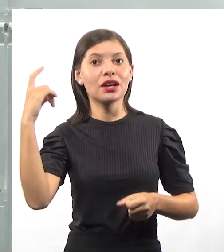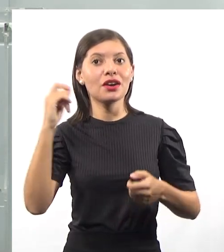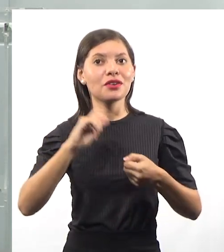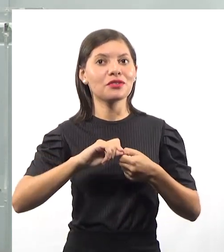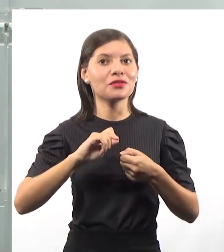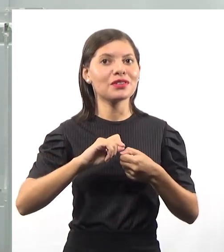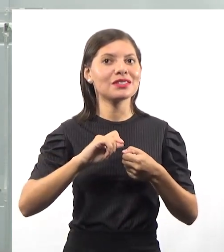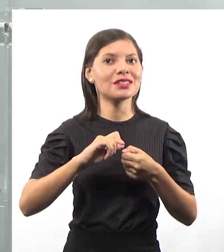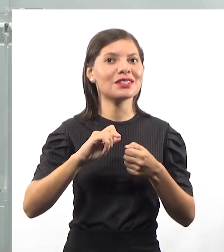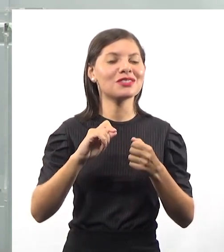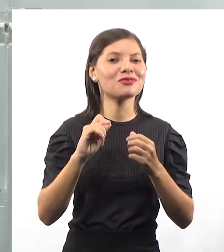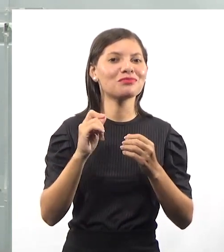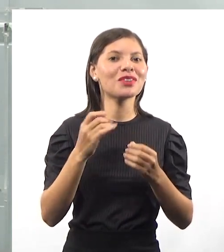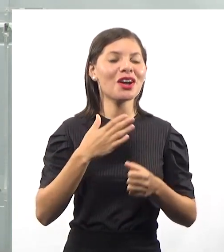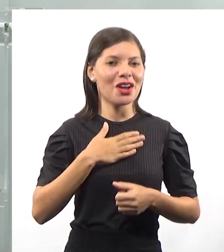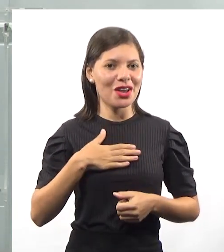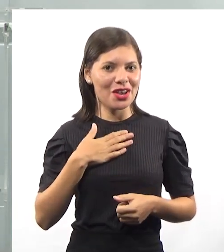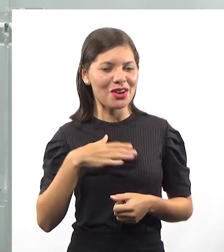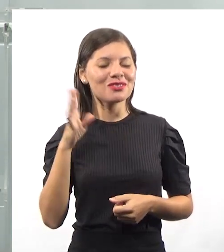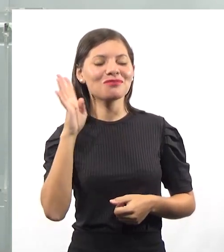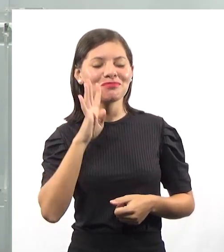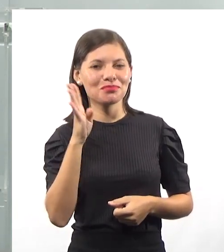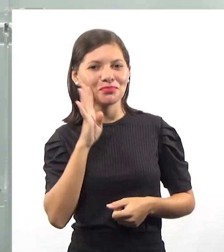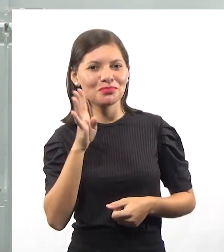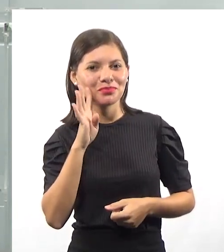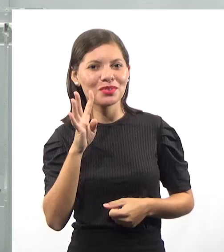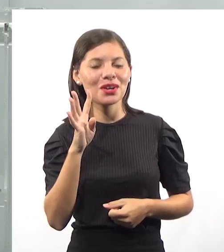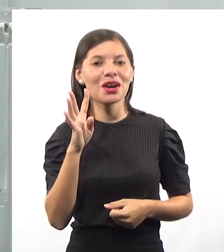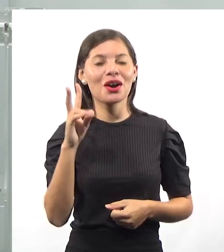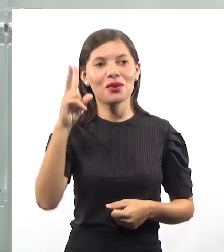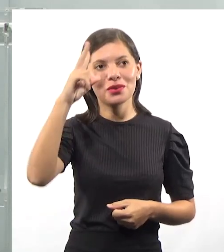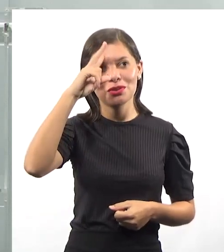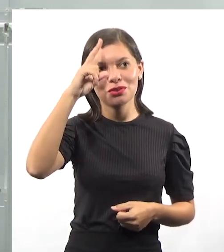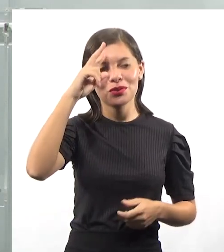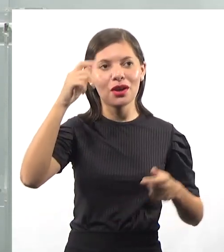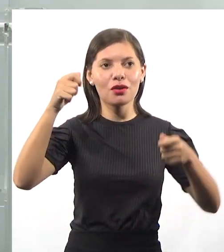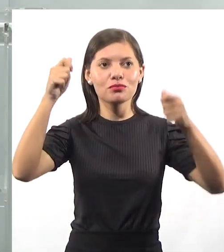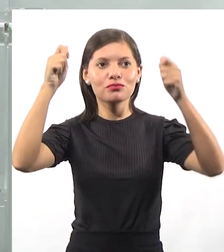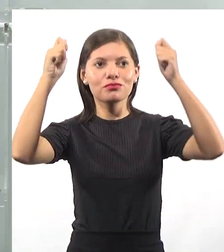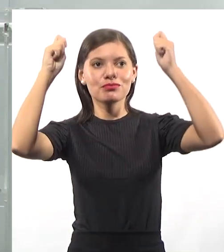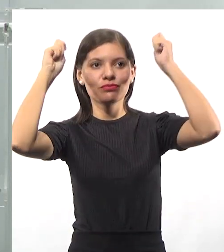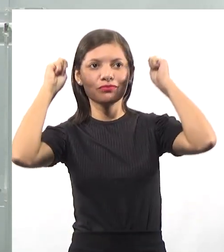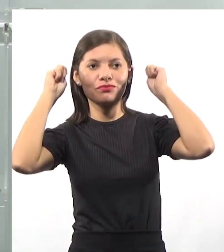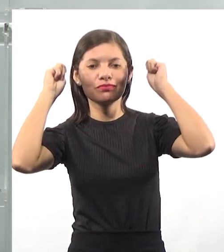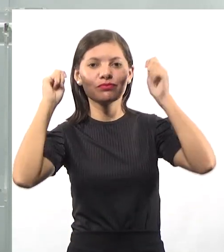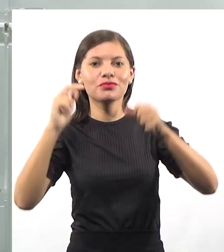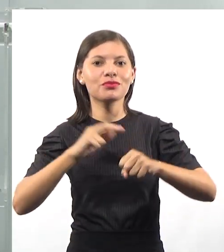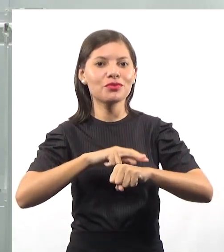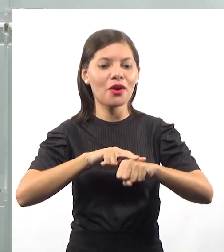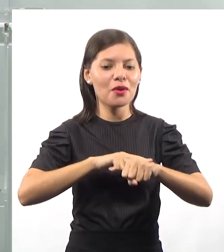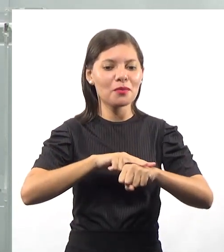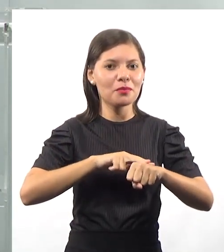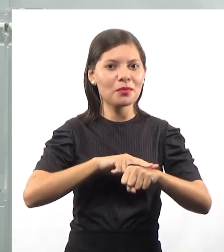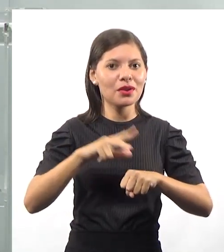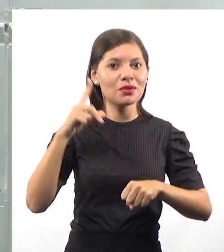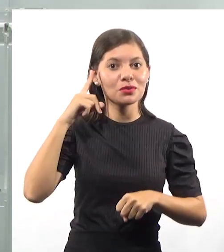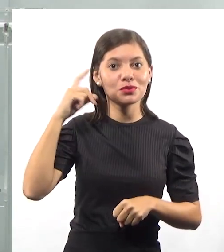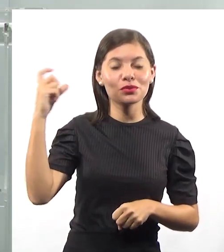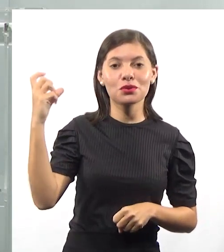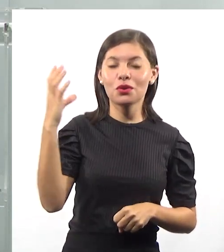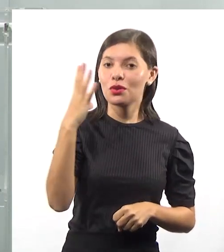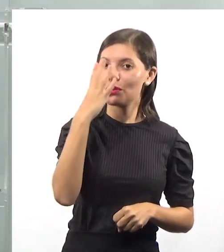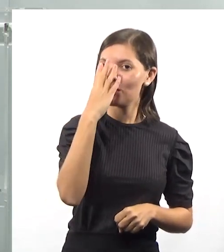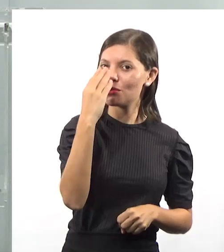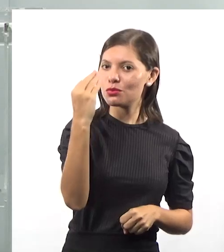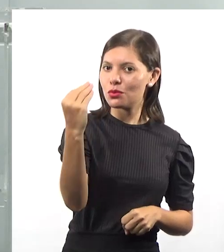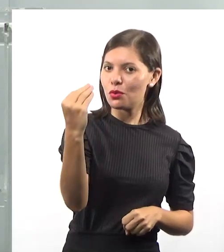com sons, fazendo uma que eu acho muito legal, é a história da Chapeuzinho Vermelho, que você pode fazer, né, o som